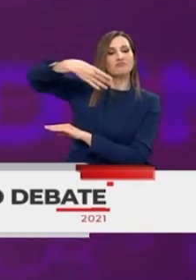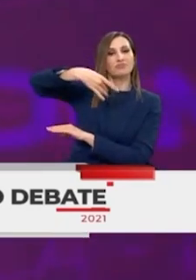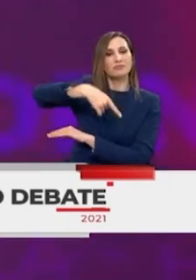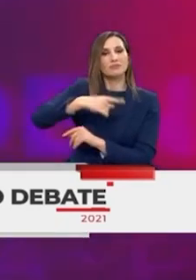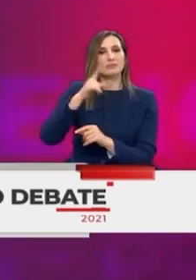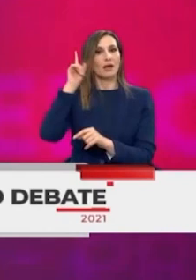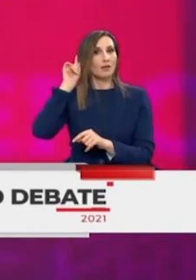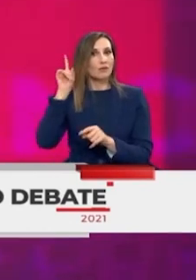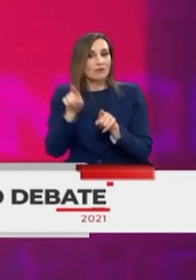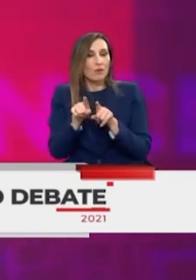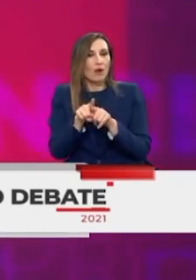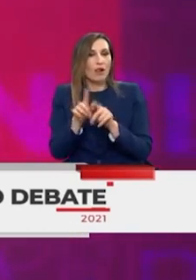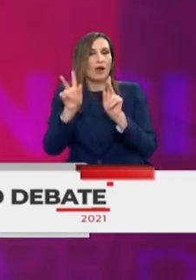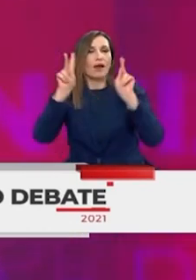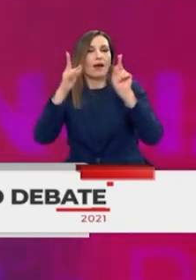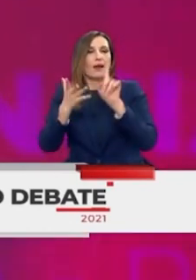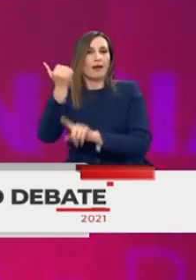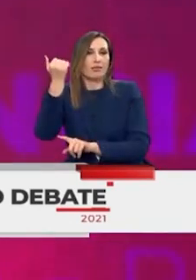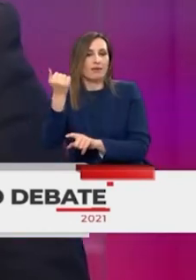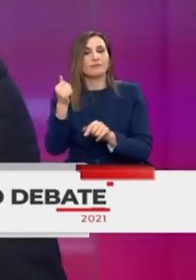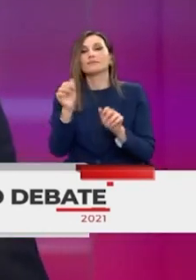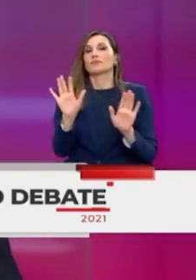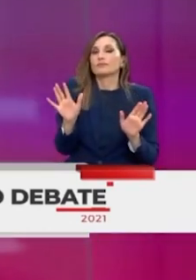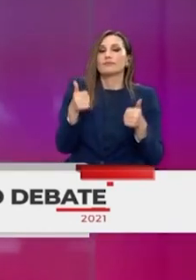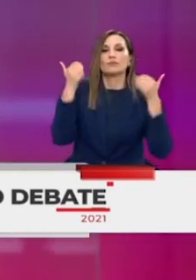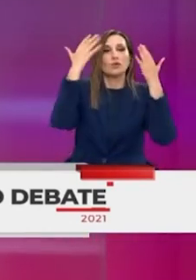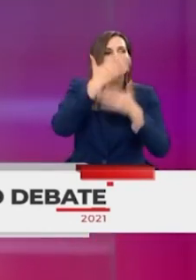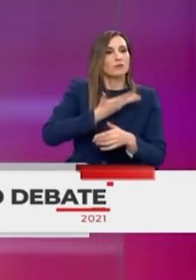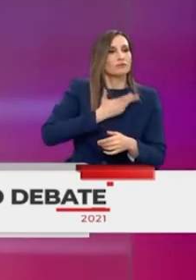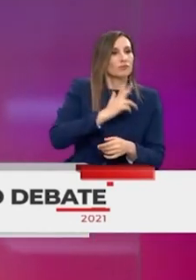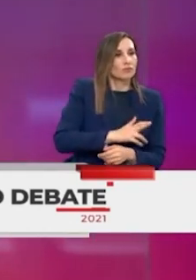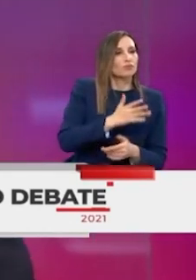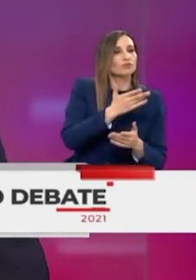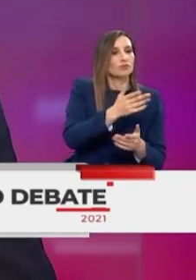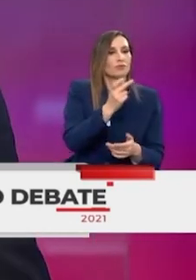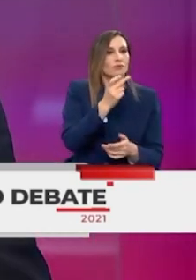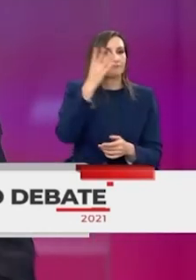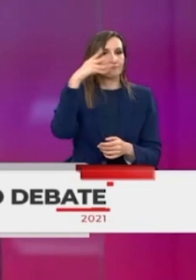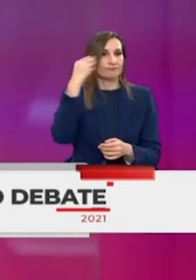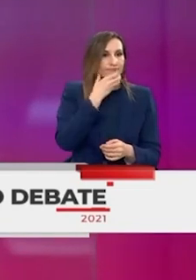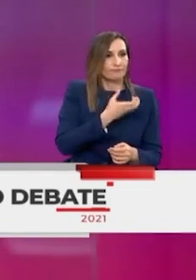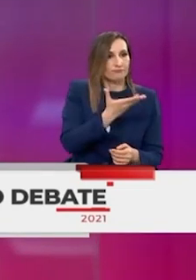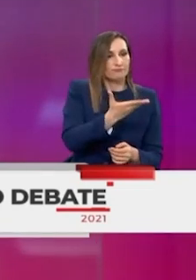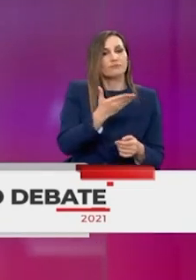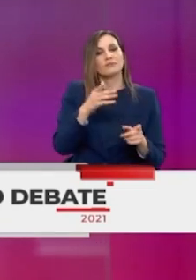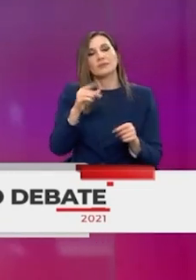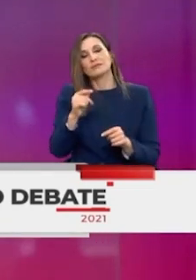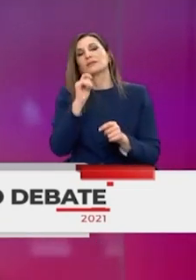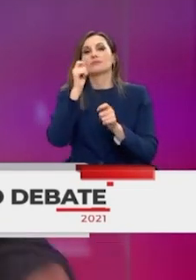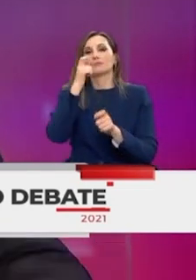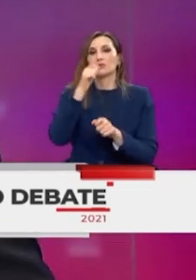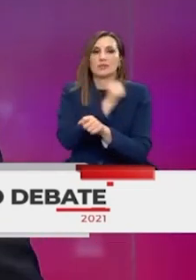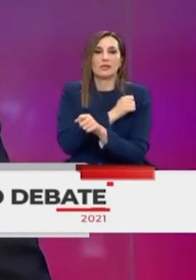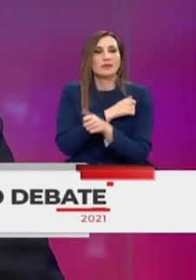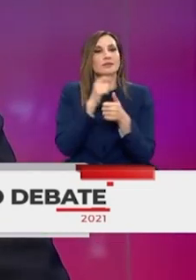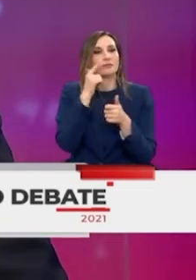quase tão importante como vencer? Bom, boa noite doutora Ana Gomes, boa noite aos nossos espectadores. Antes de mais, eu penso que hoje, apesar, e